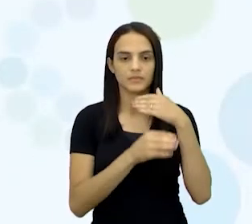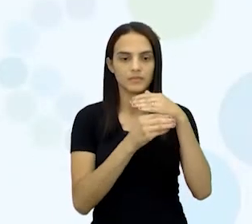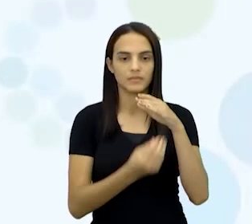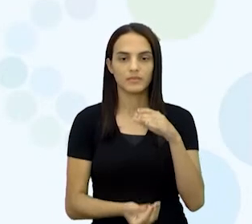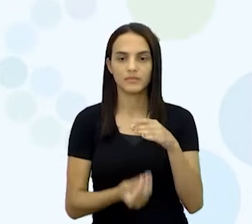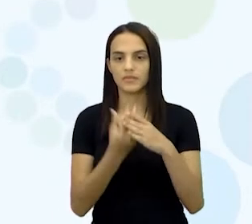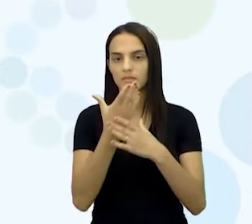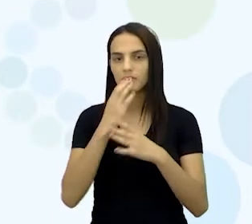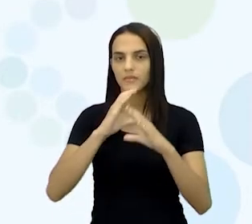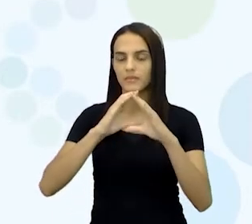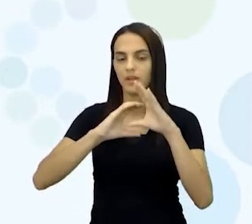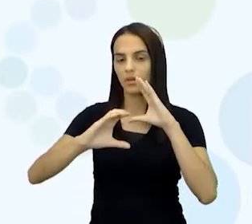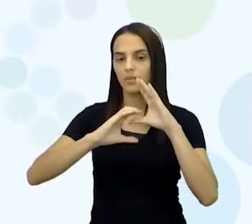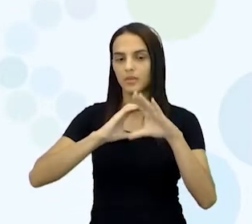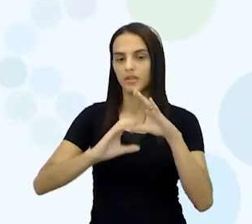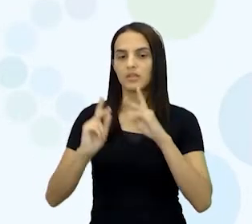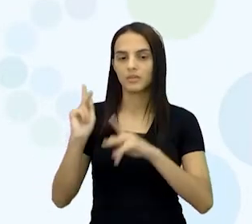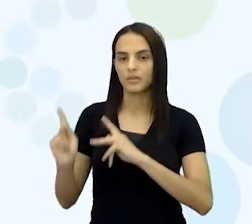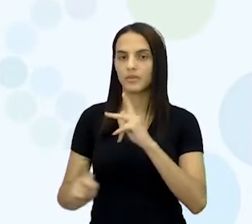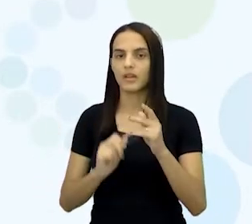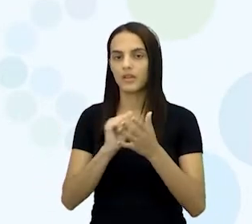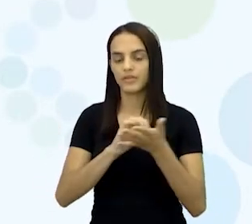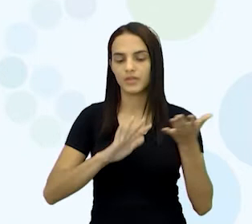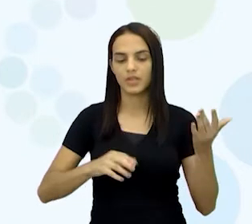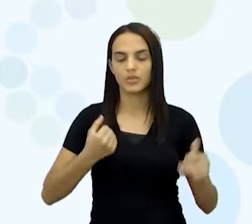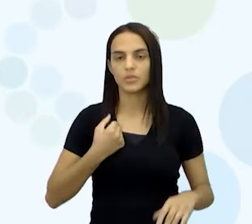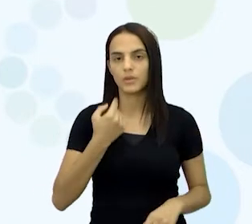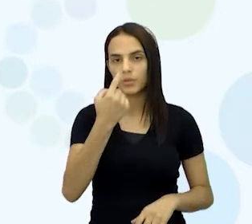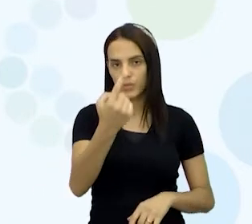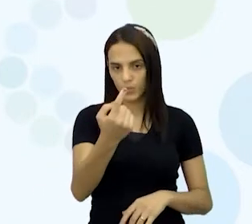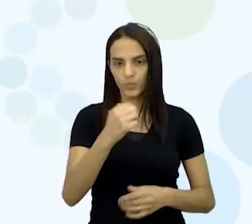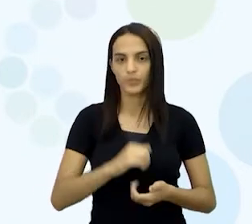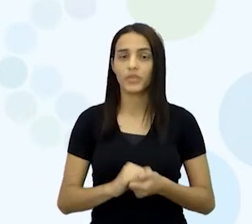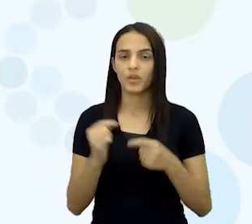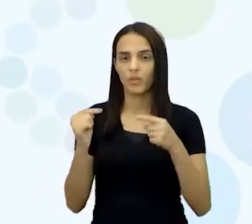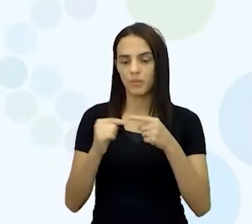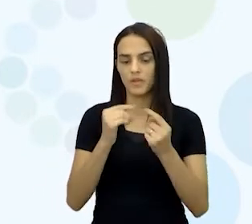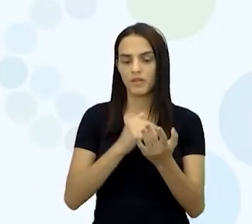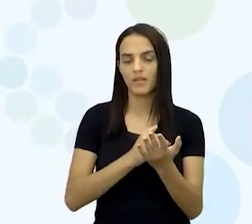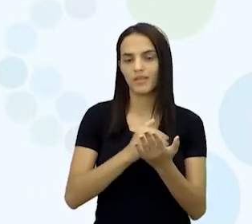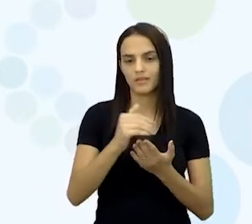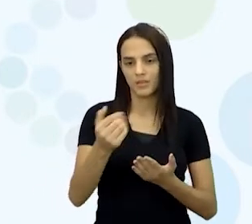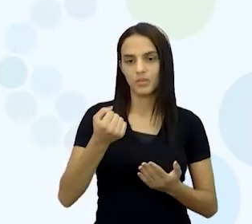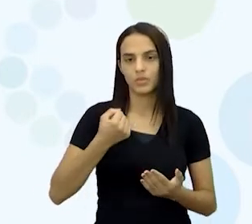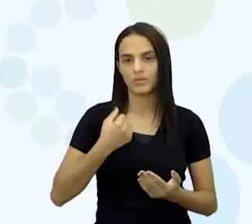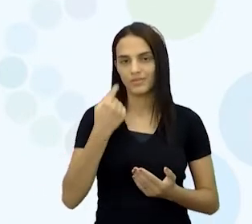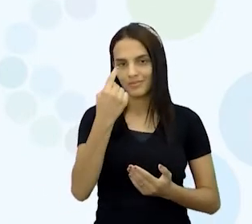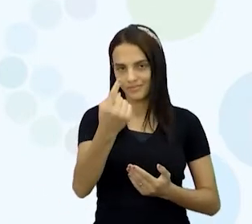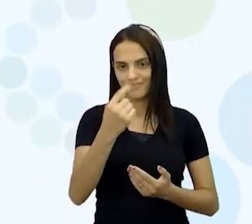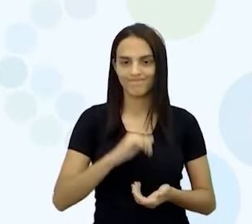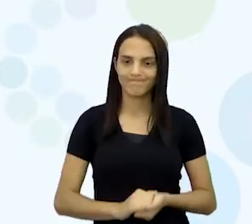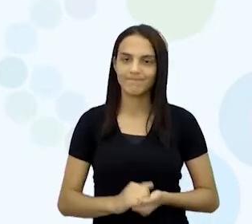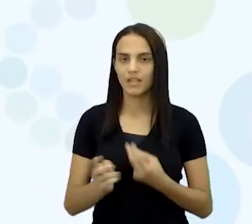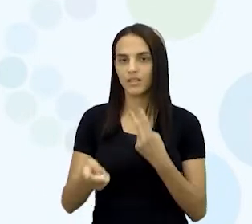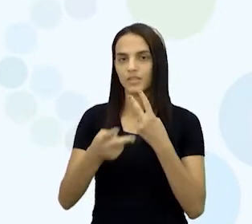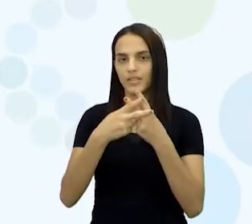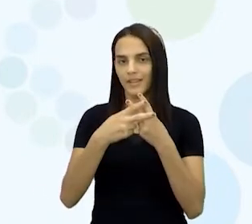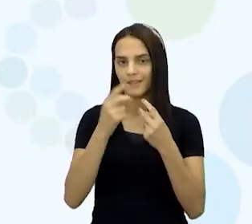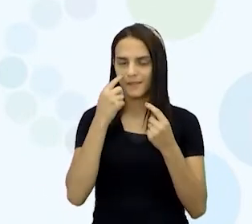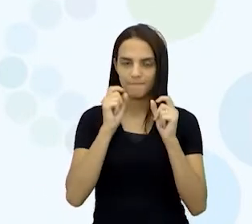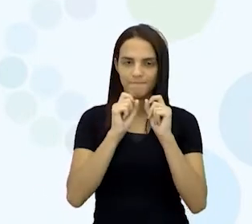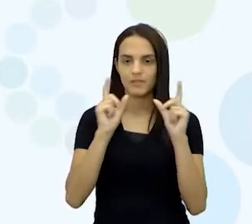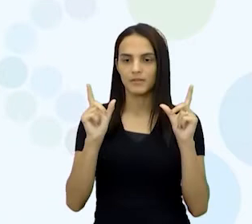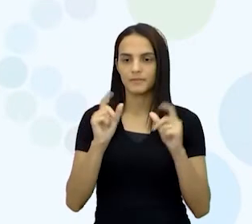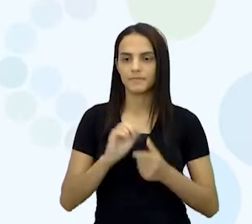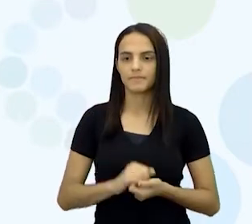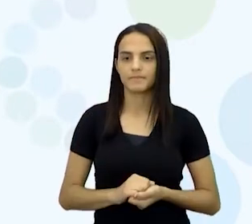Criação e Comunicação Publicitária, atividade 1, fazendo aí parte da introdução e o nosso hashtag se liga, tá